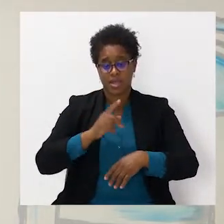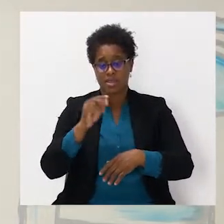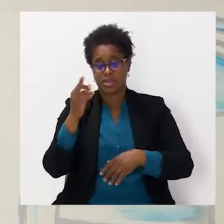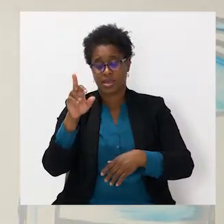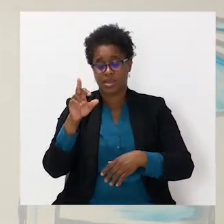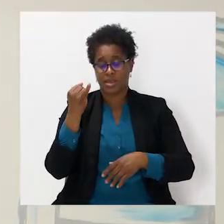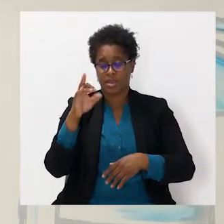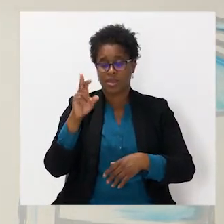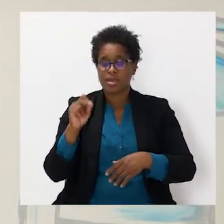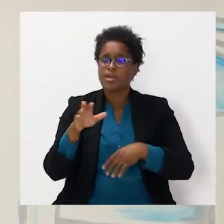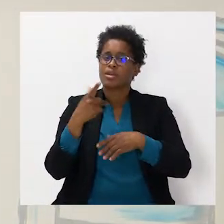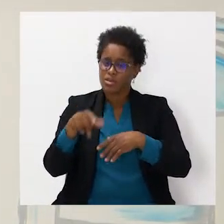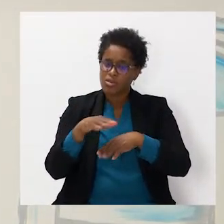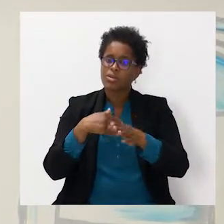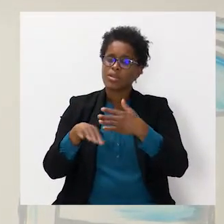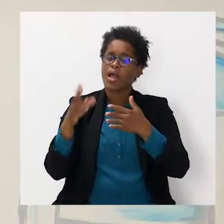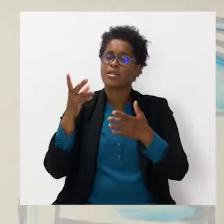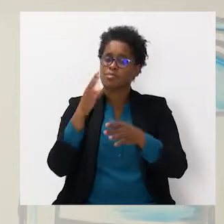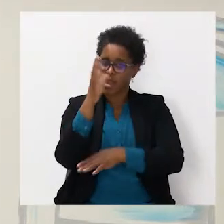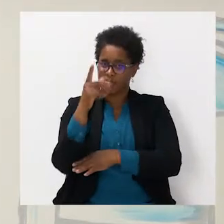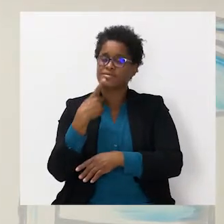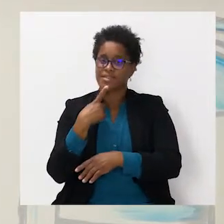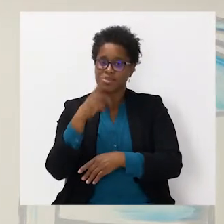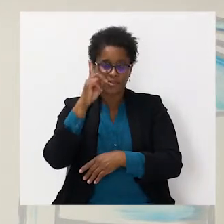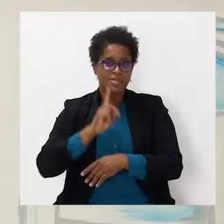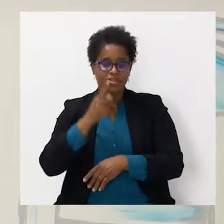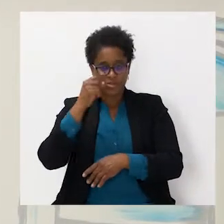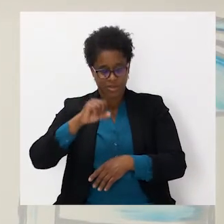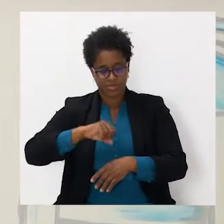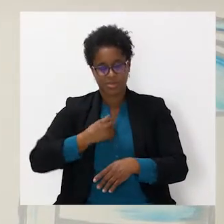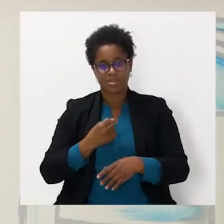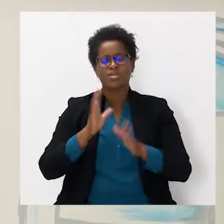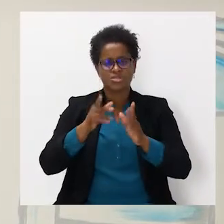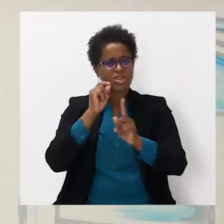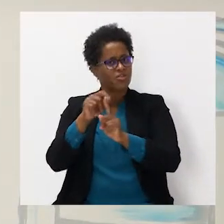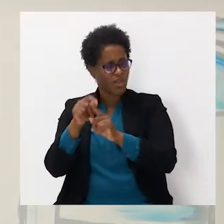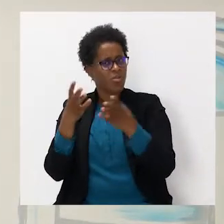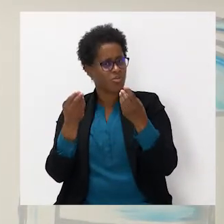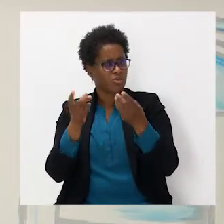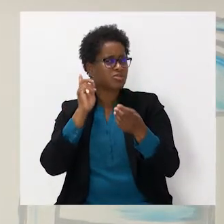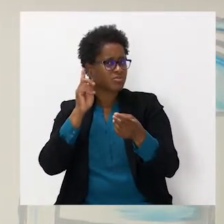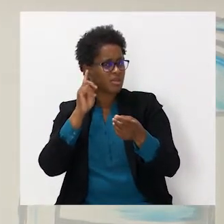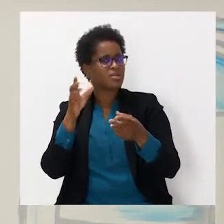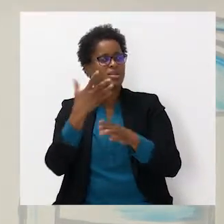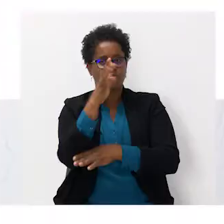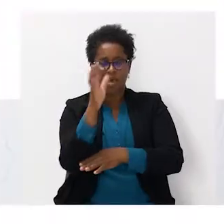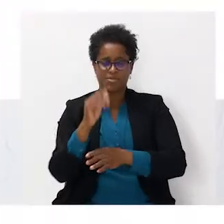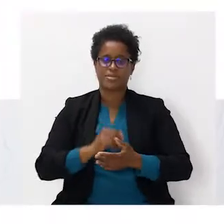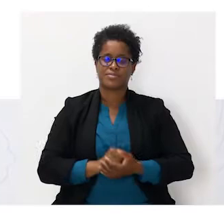das plantas. Certo, meus meninos e minhas meninas? Já identificamos várias utilidades das